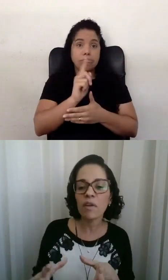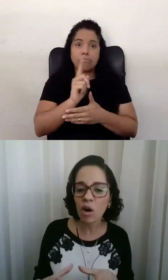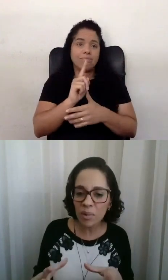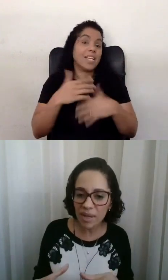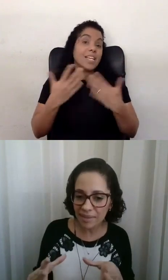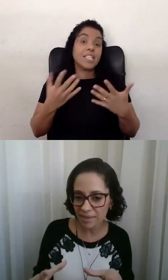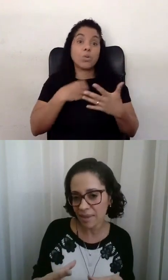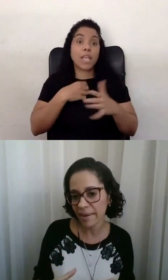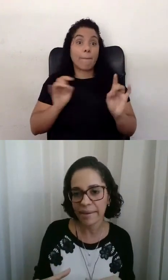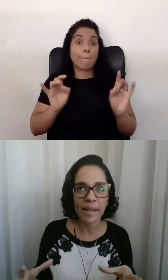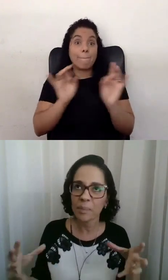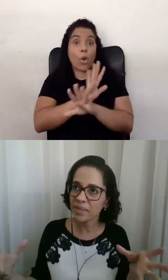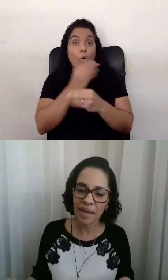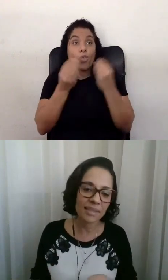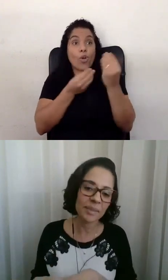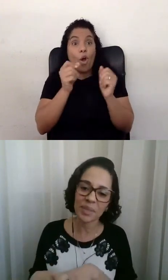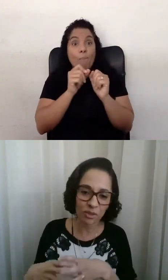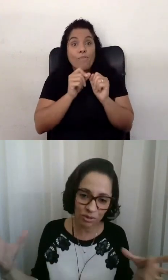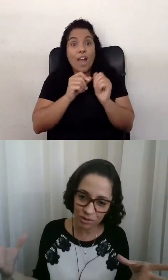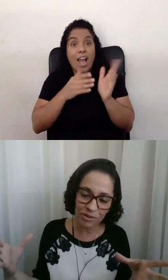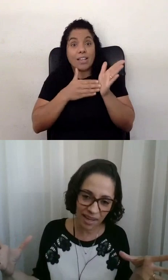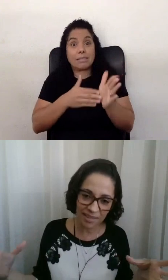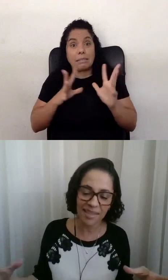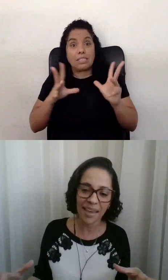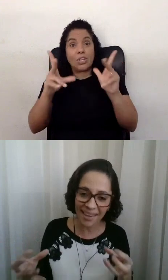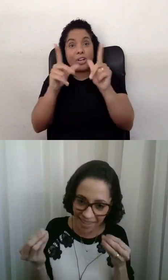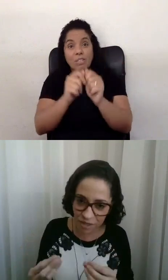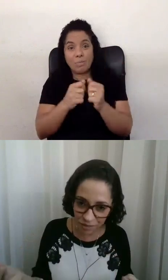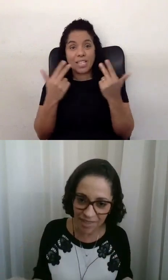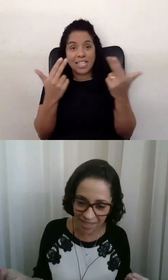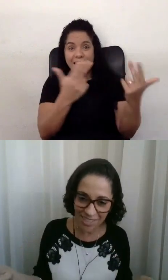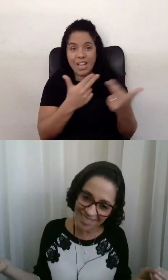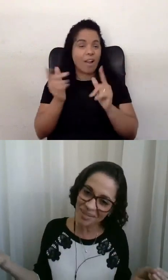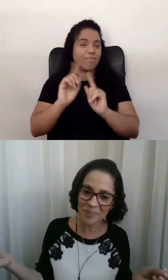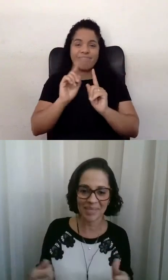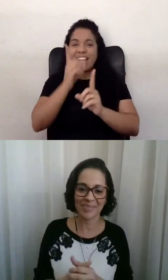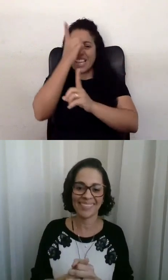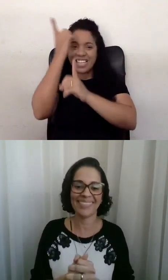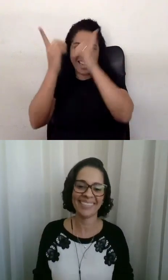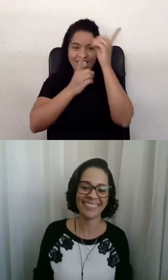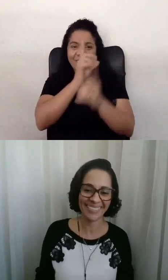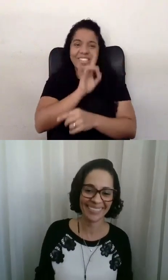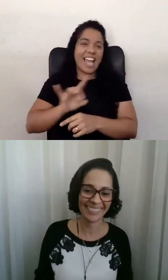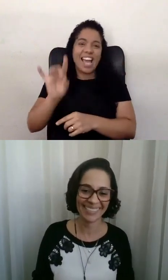uma fórmula que é aplicada para todos os lugares. É criatividade em ação mesmo.